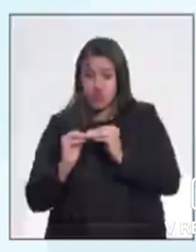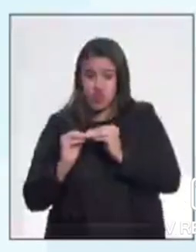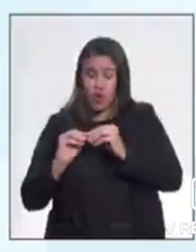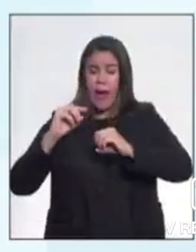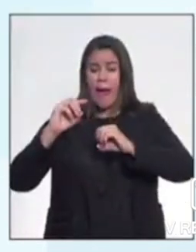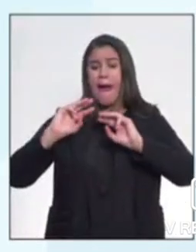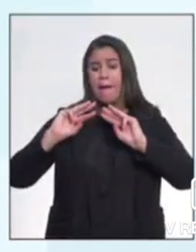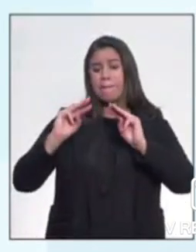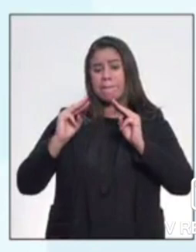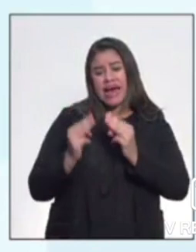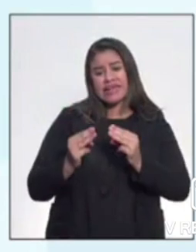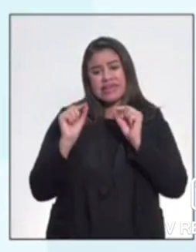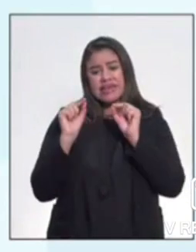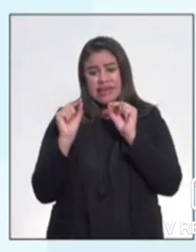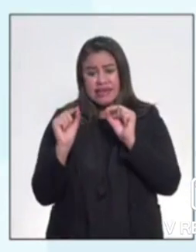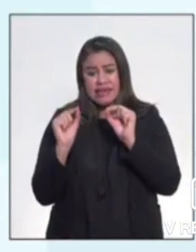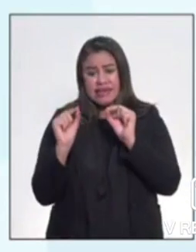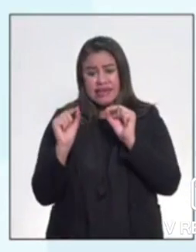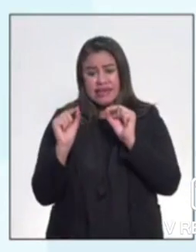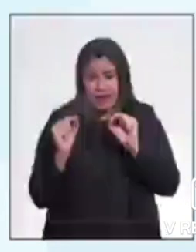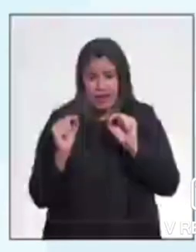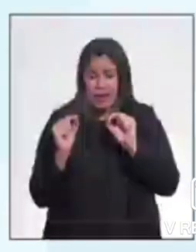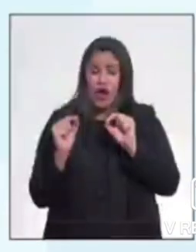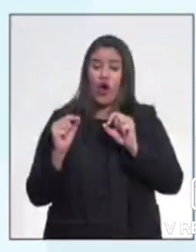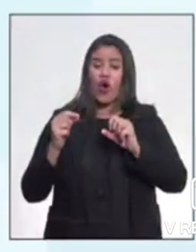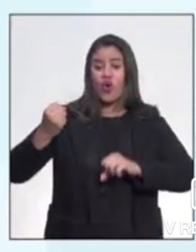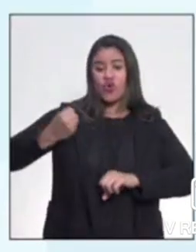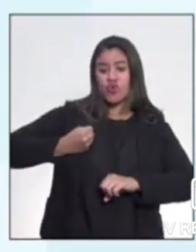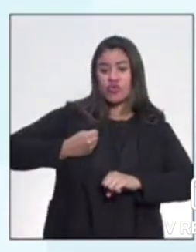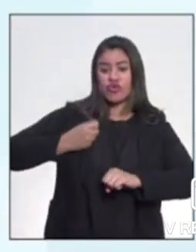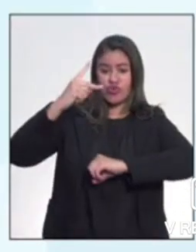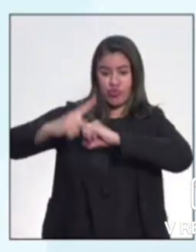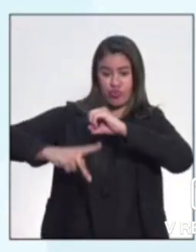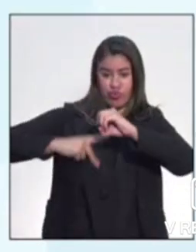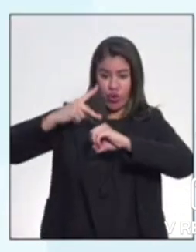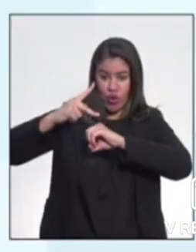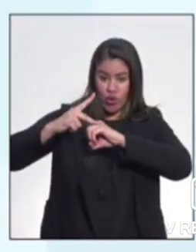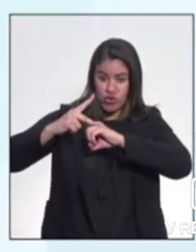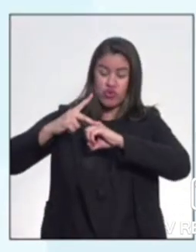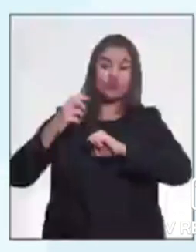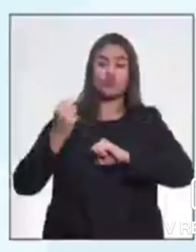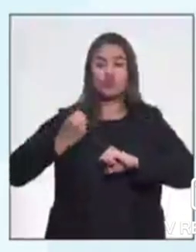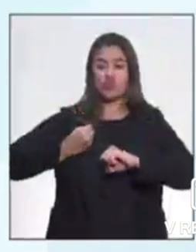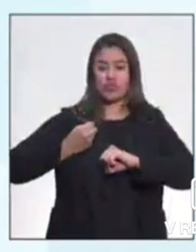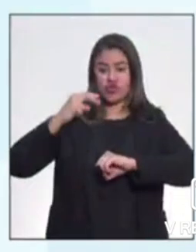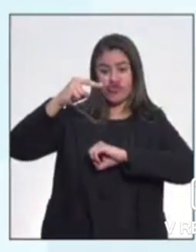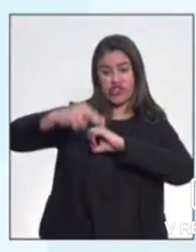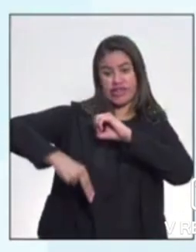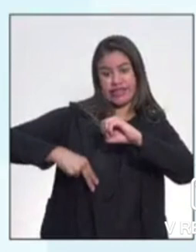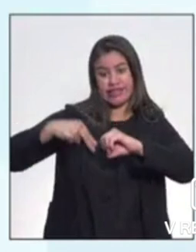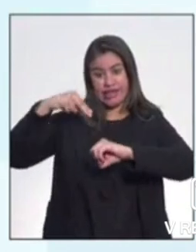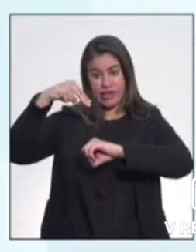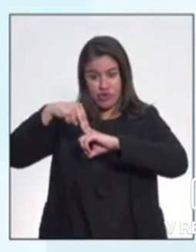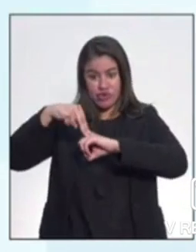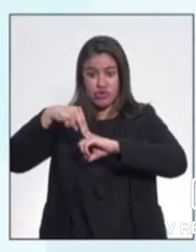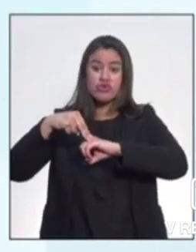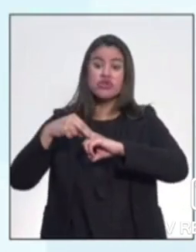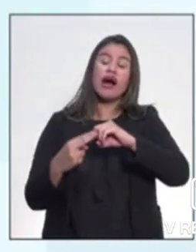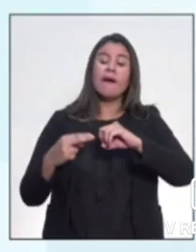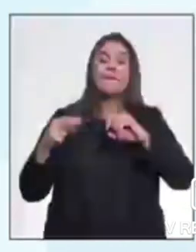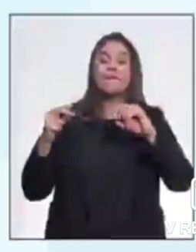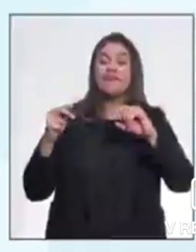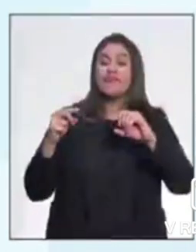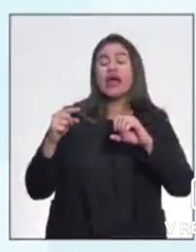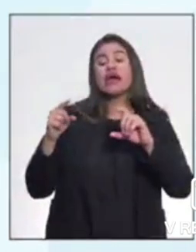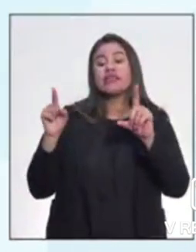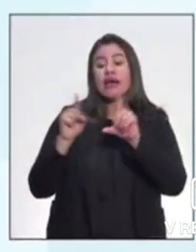massa atômica? São os números de prótons, o número de nêutron e a massa também de quem? Do elétron.